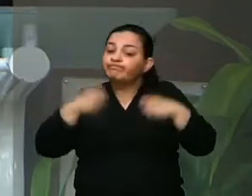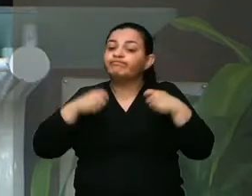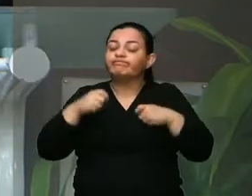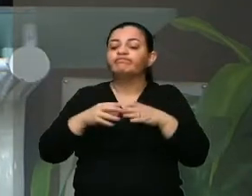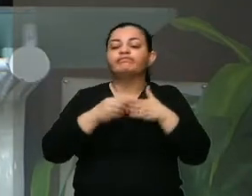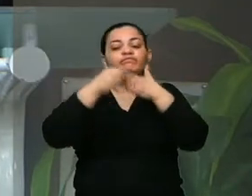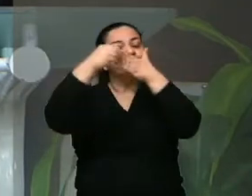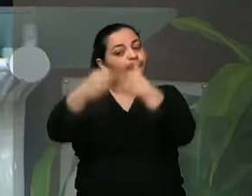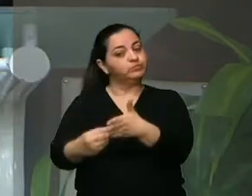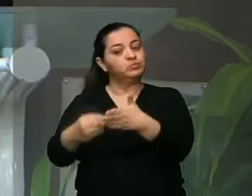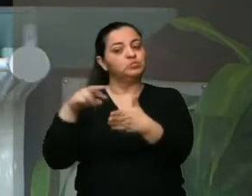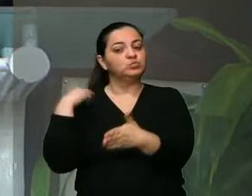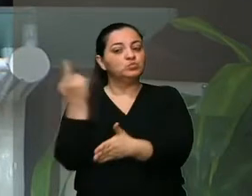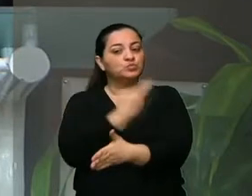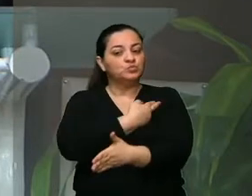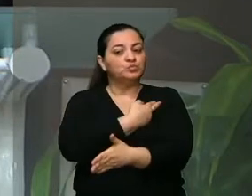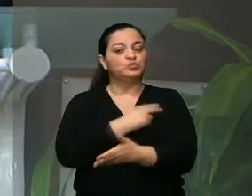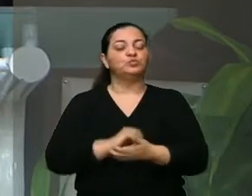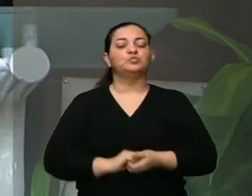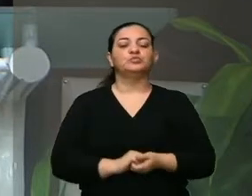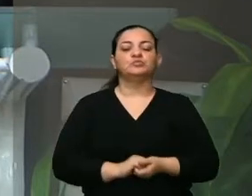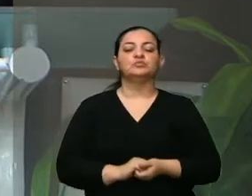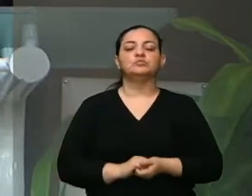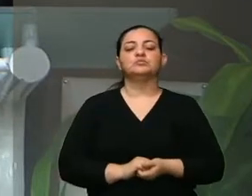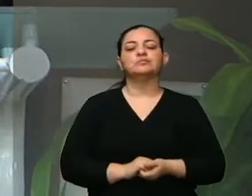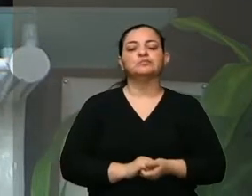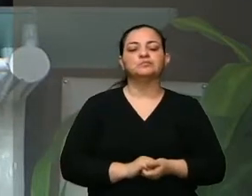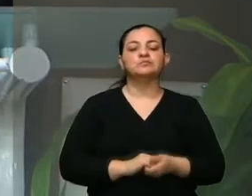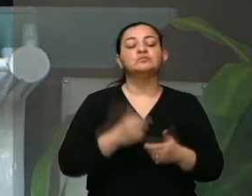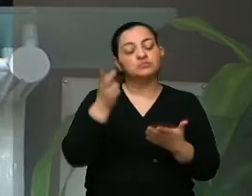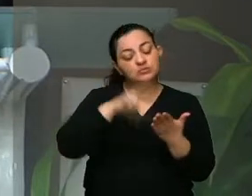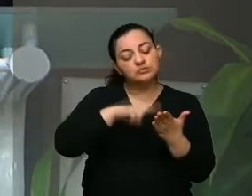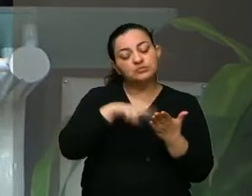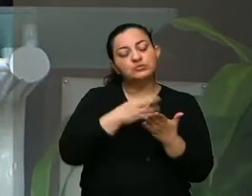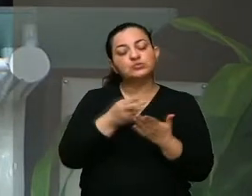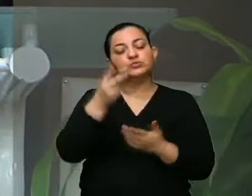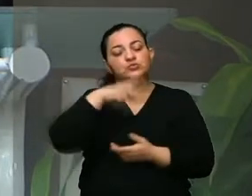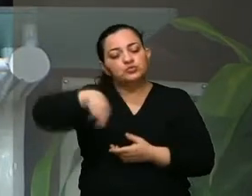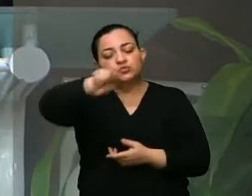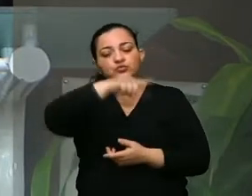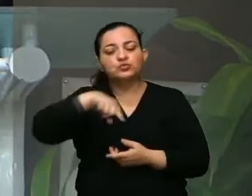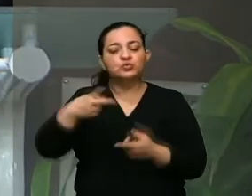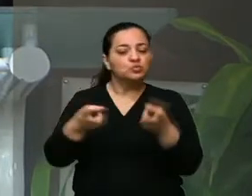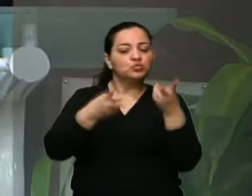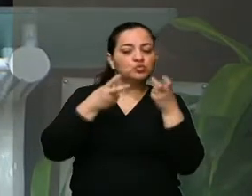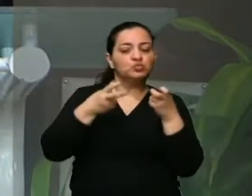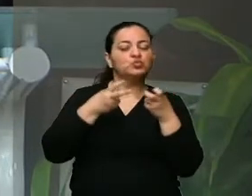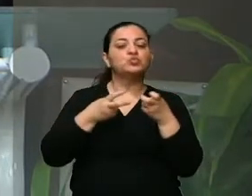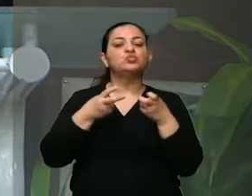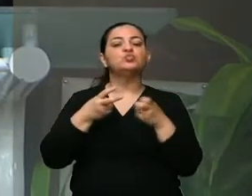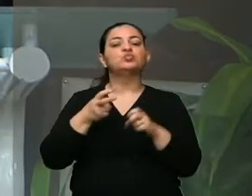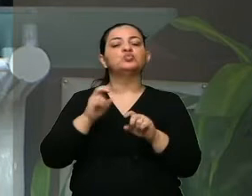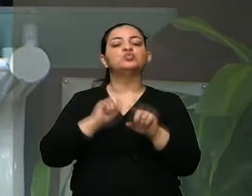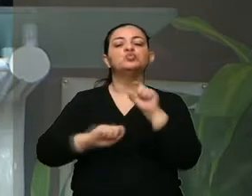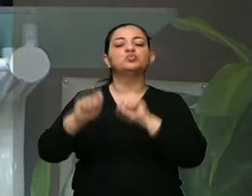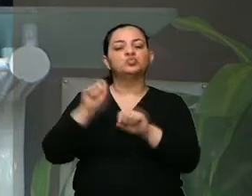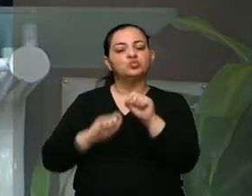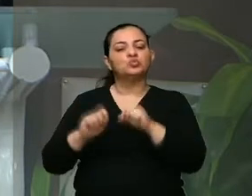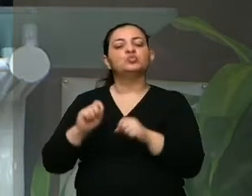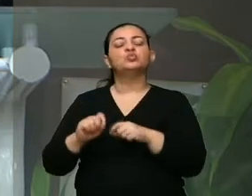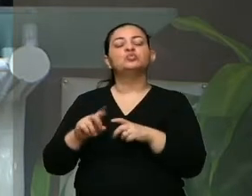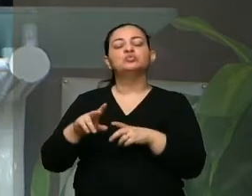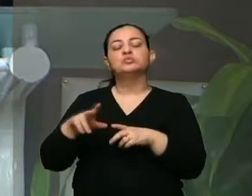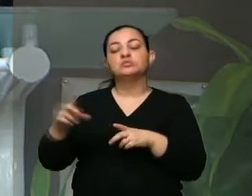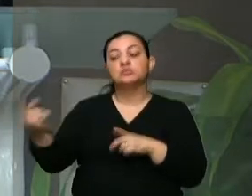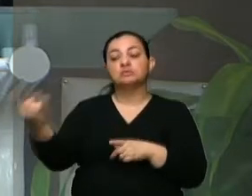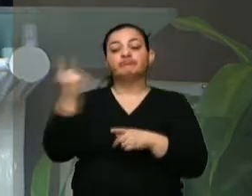nos dirigindo vamos mais um pouquinho para frente vocês viram que o torch chegava para o pai dizia